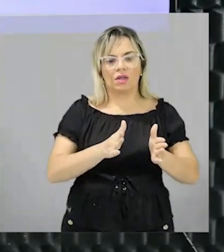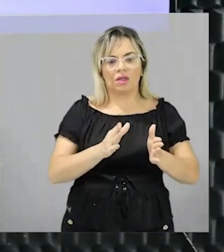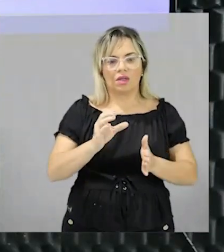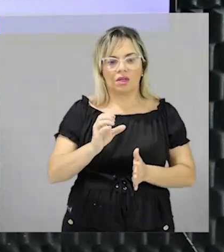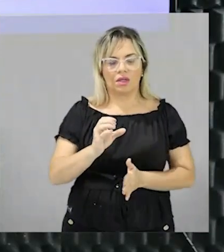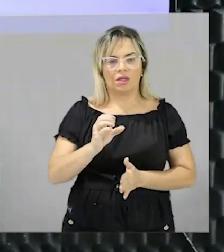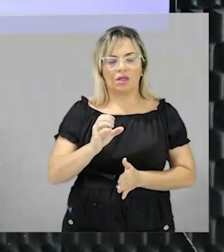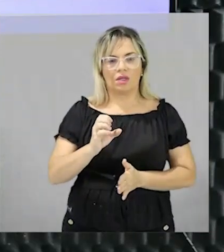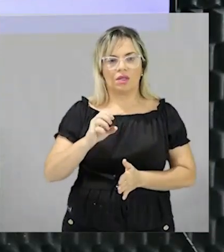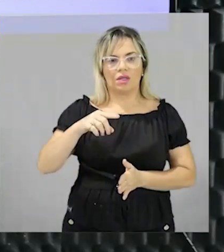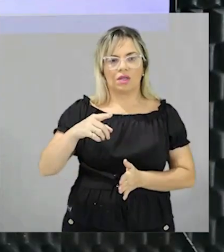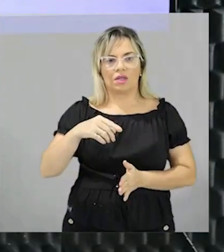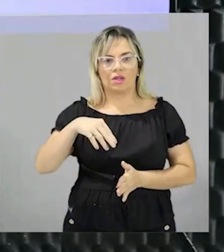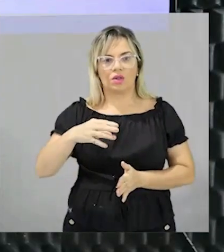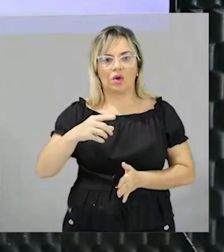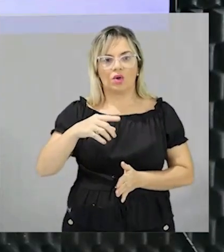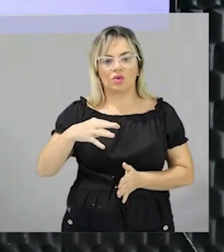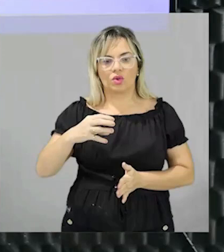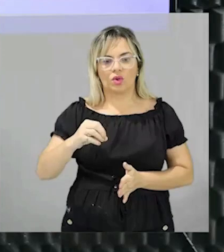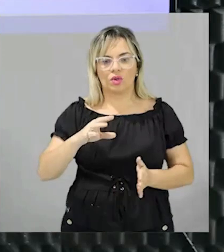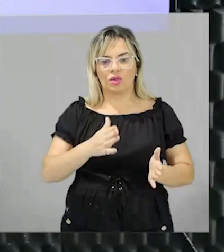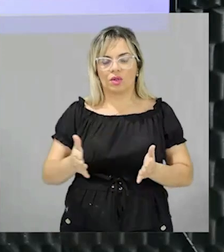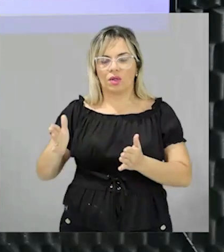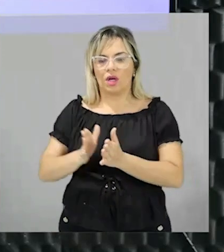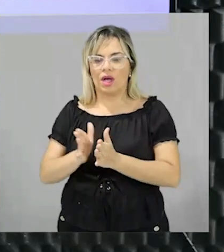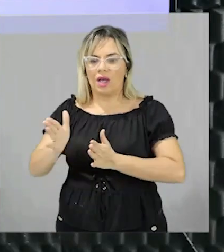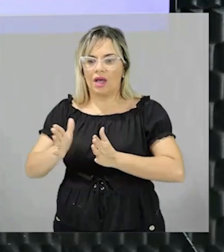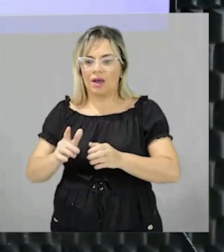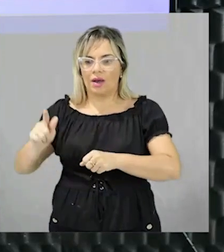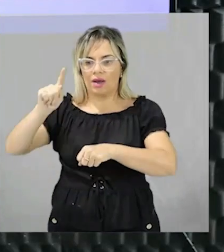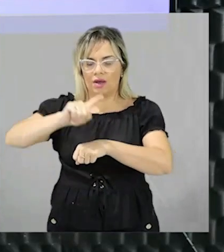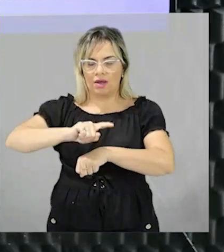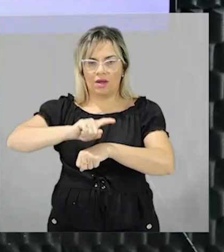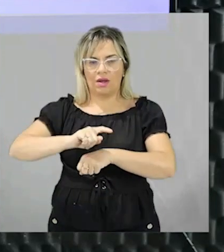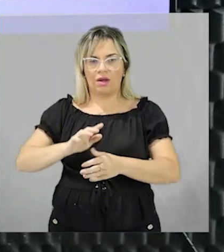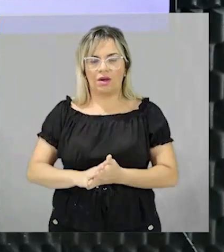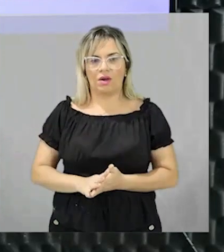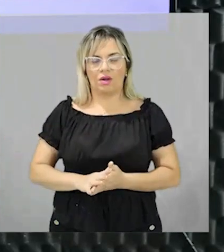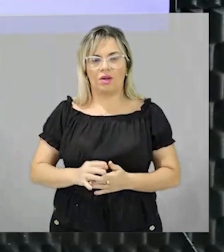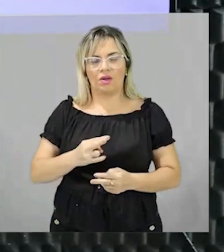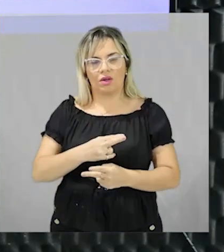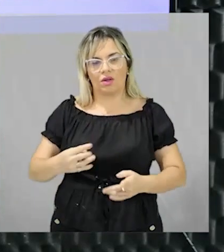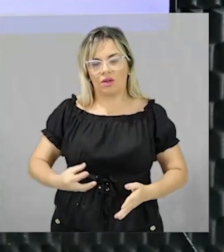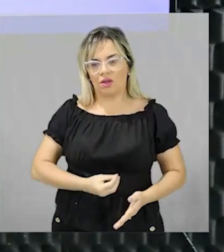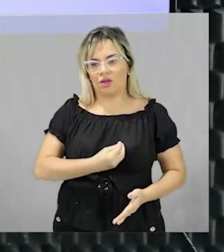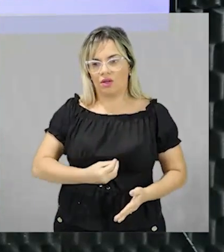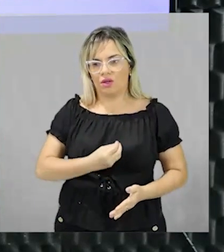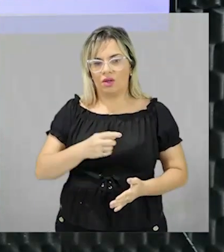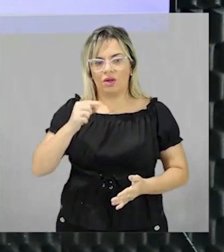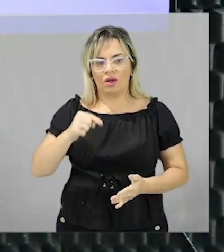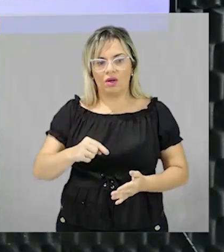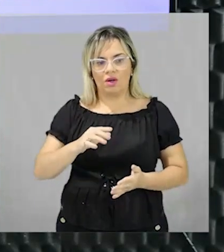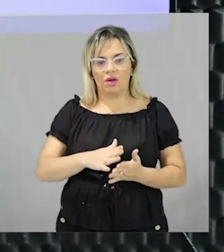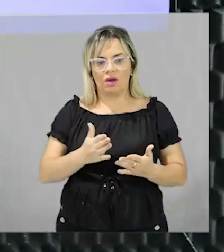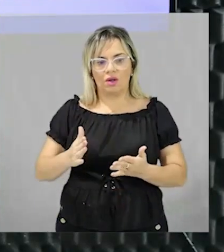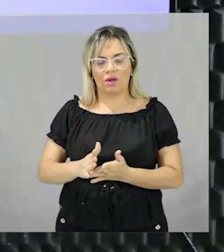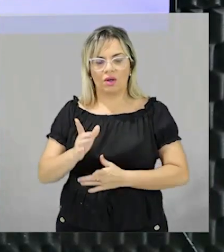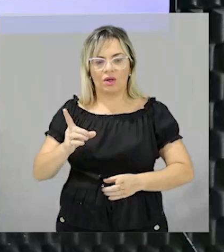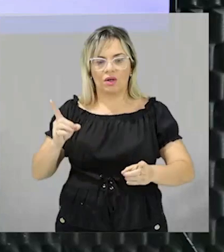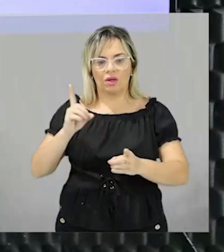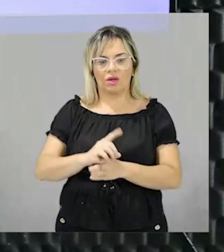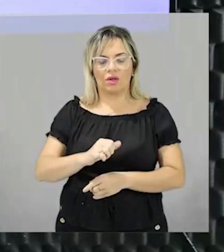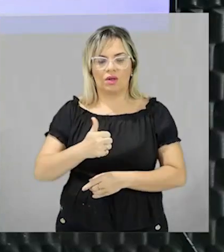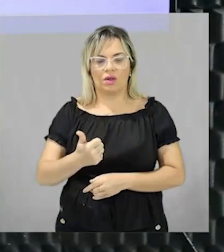Cenozoica. A época geológica em que os seres humanos se encontram, há cerca de 12 mil anos, que é o Holoceno, segundo a